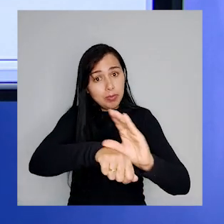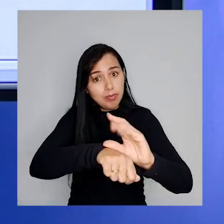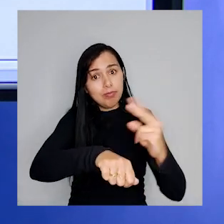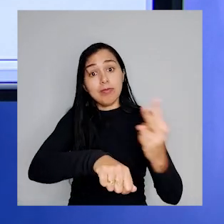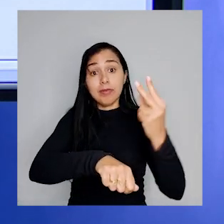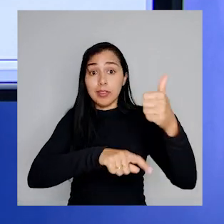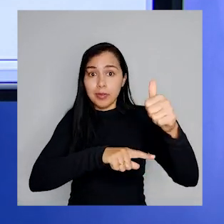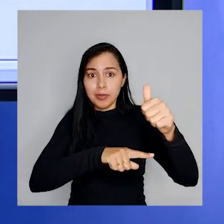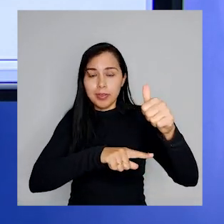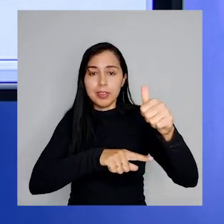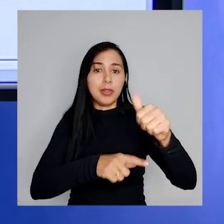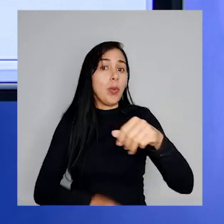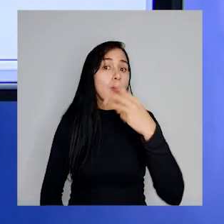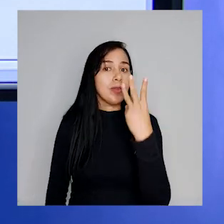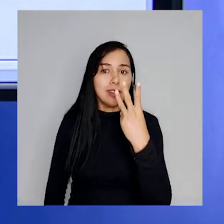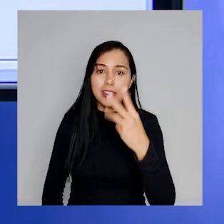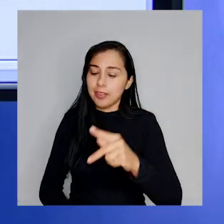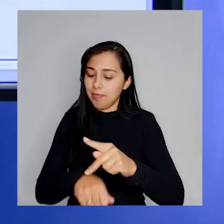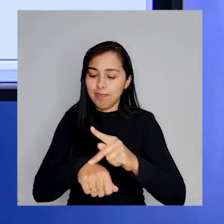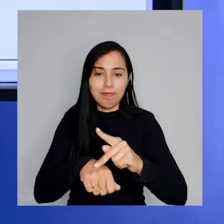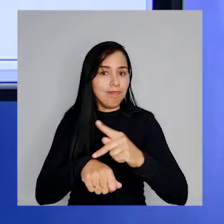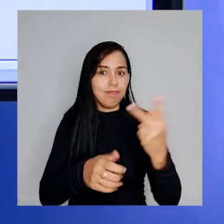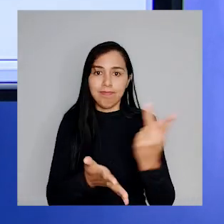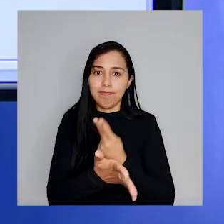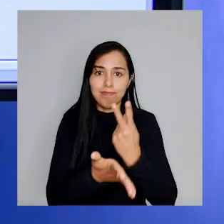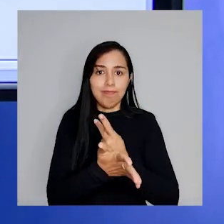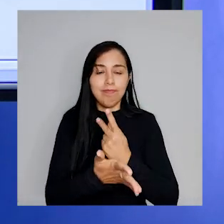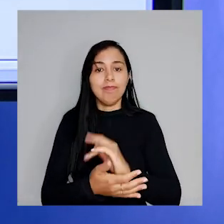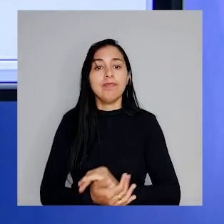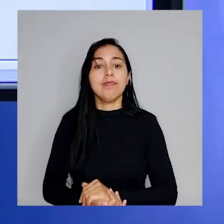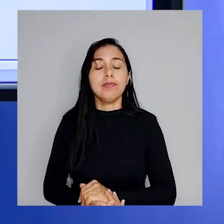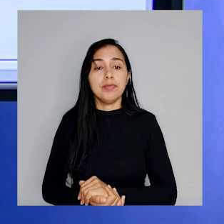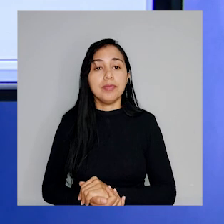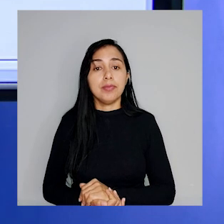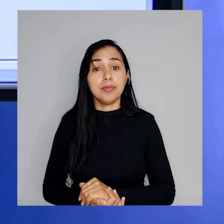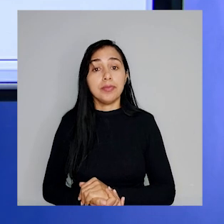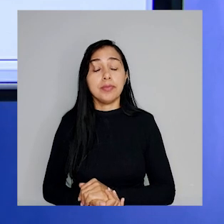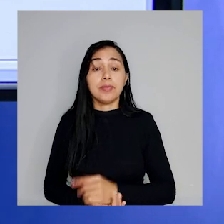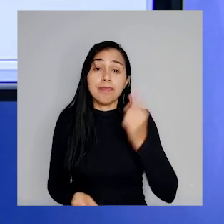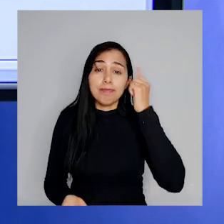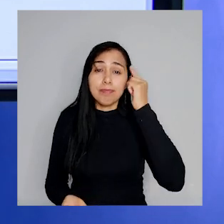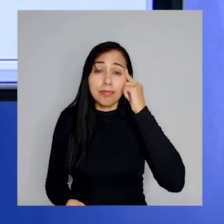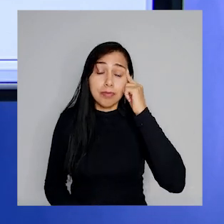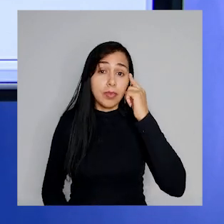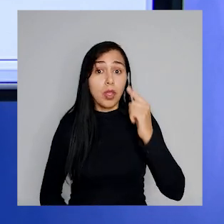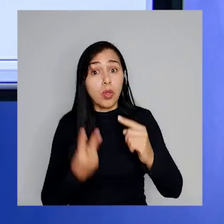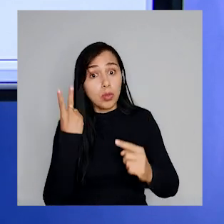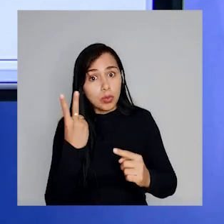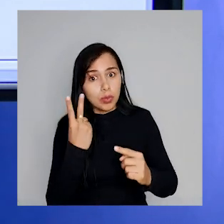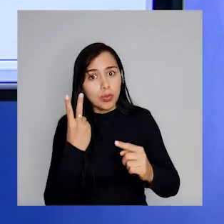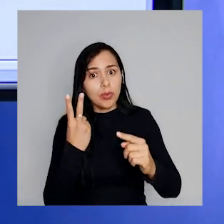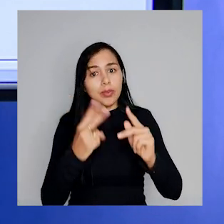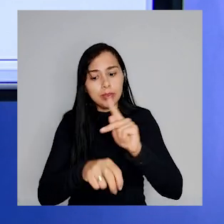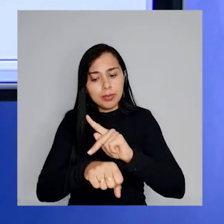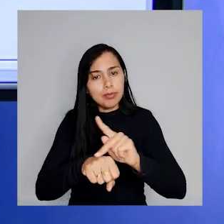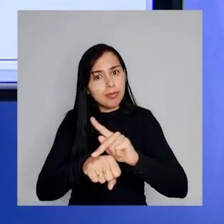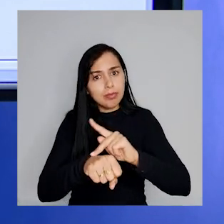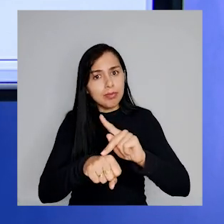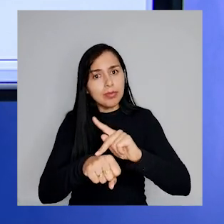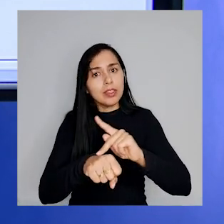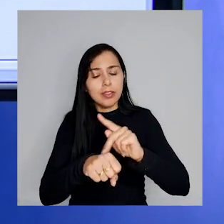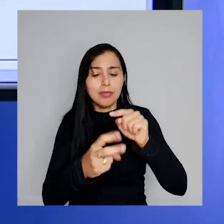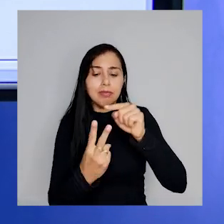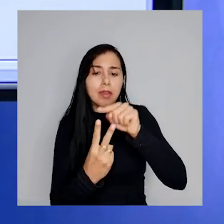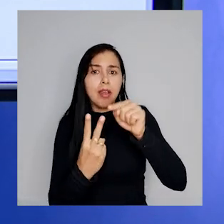outra maneira. Veja só, se eu pensar que seria somente mais 2 pinos pretos, daria 10. E